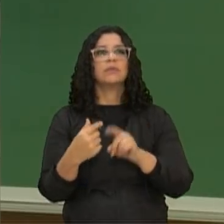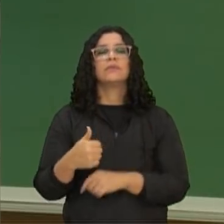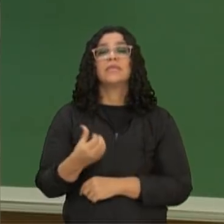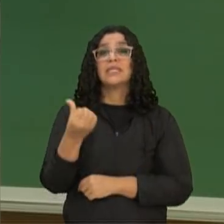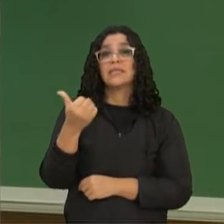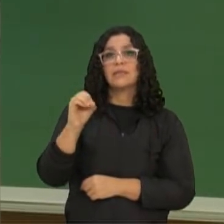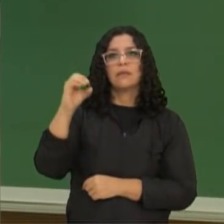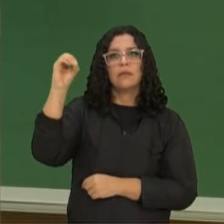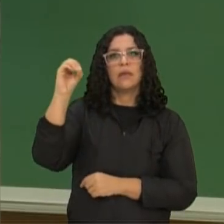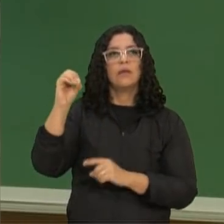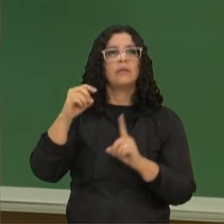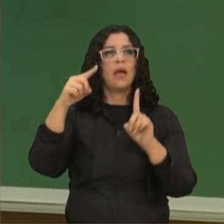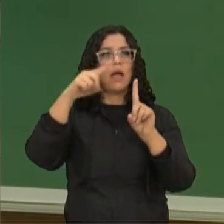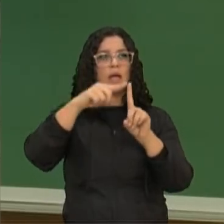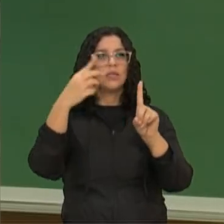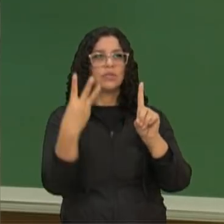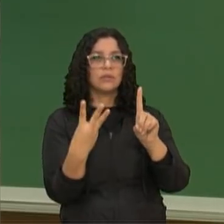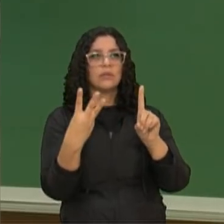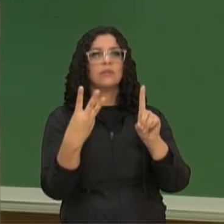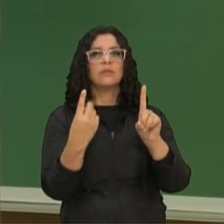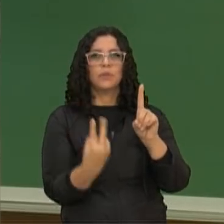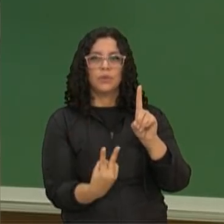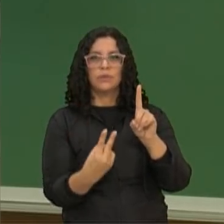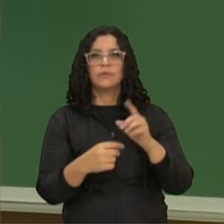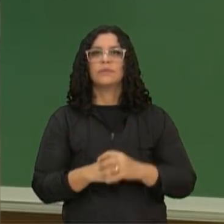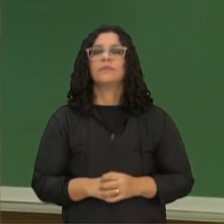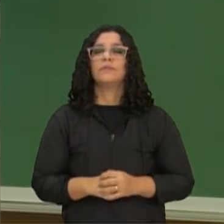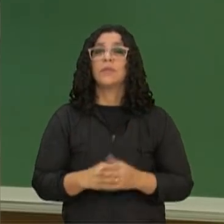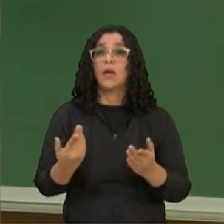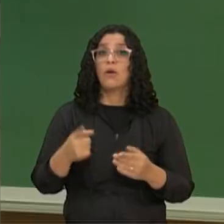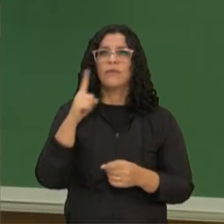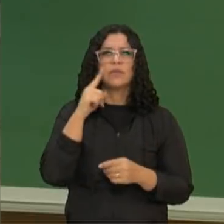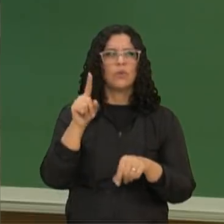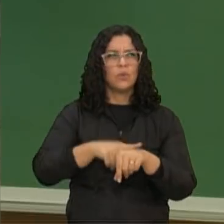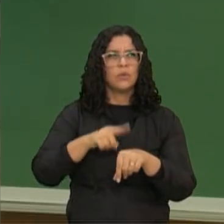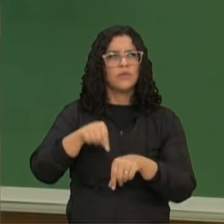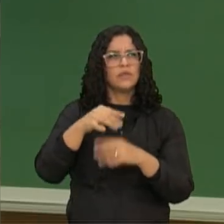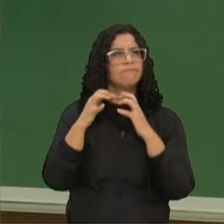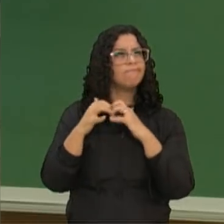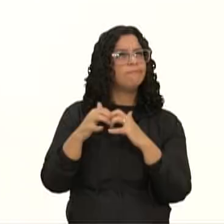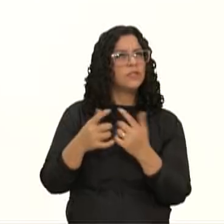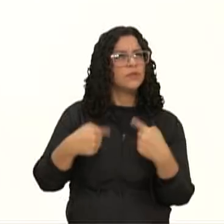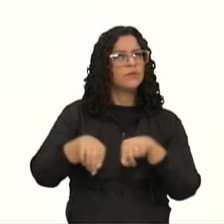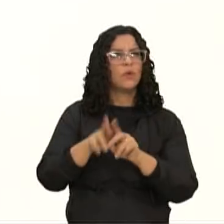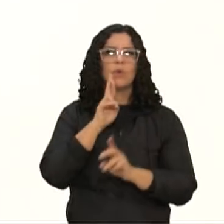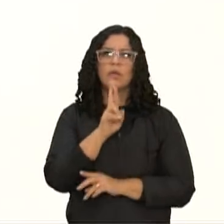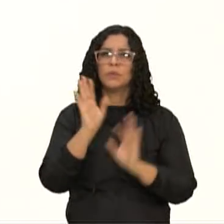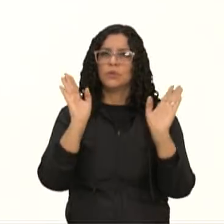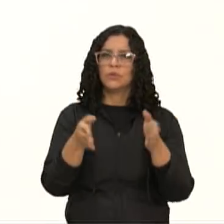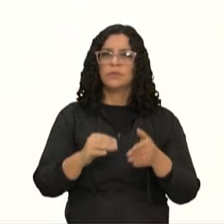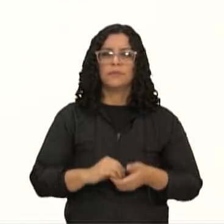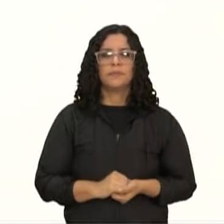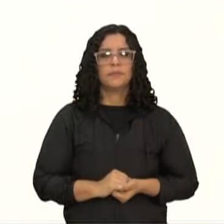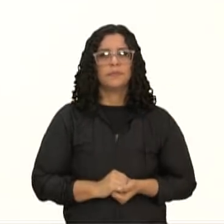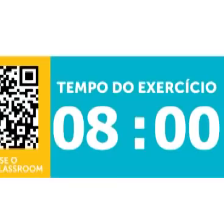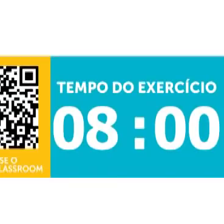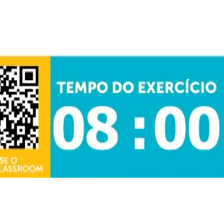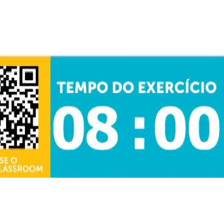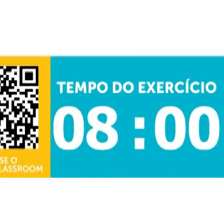e ali 60 graus equivale então a raiz de 3 sobre 2. Então, um tempinho para vocês pensarem ali, já voltamos com o desenvolvimento da questão.